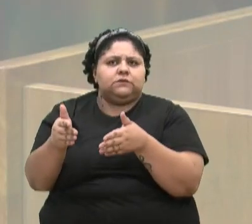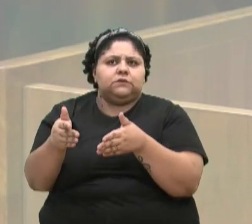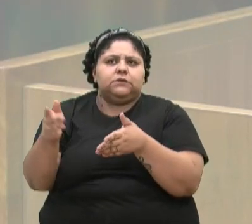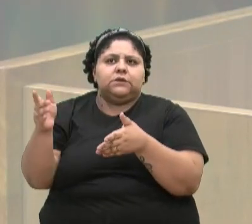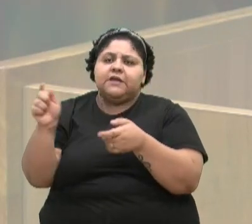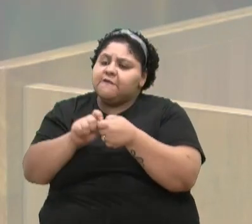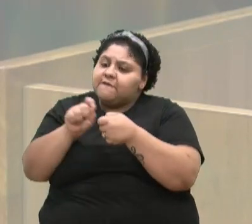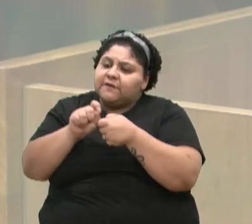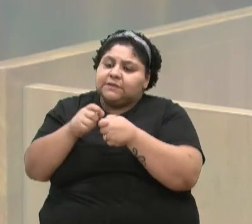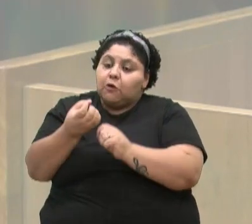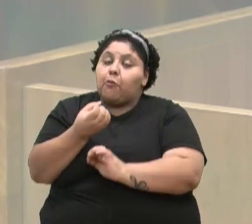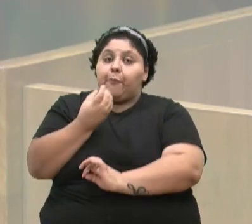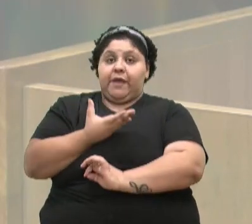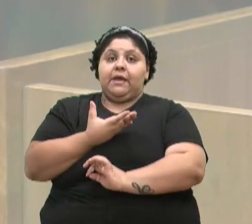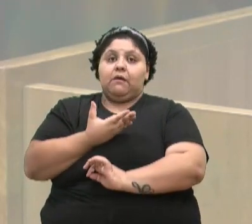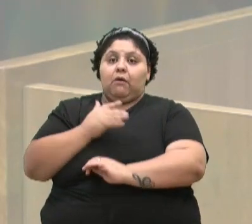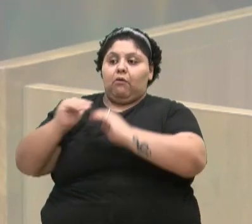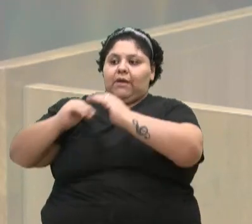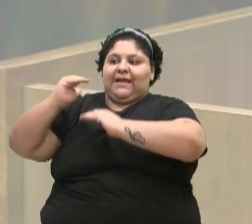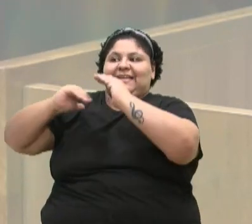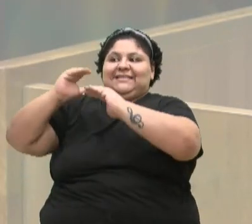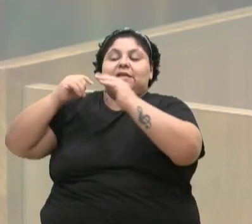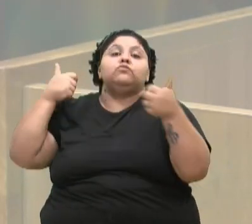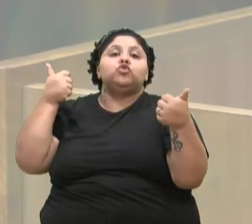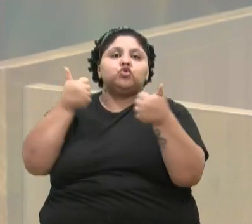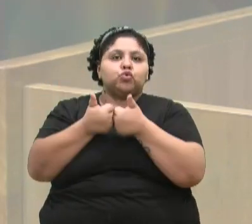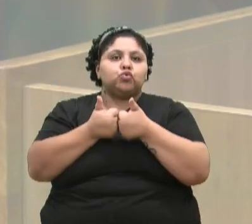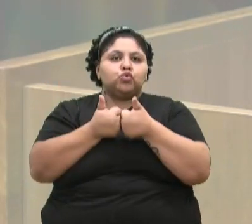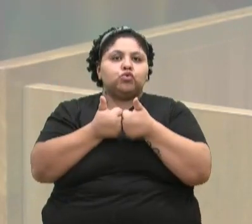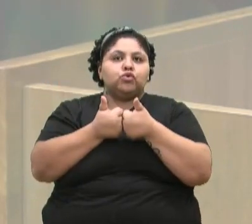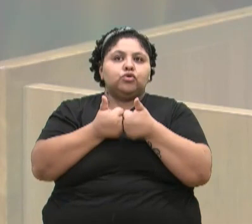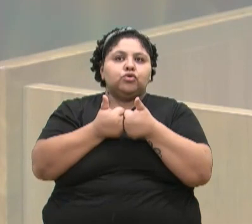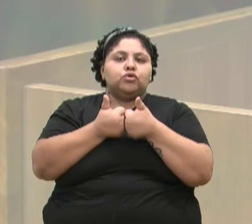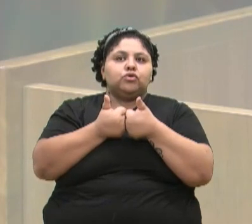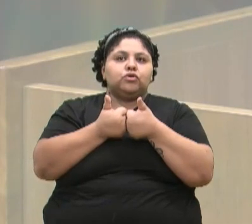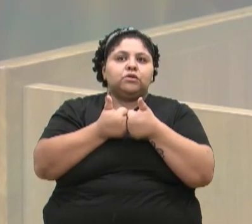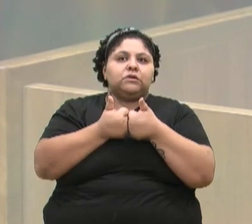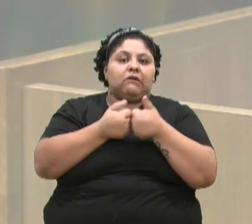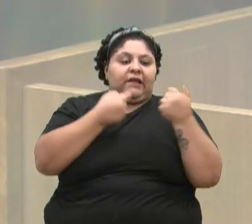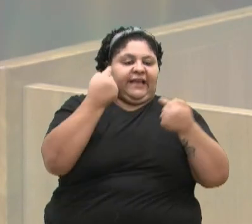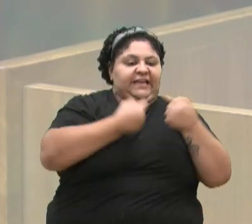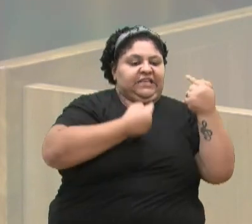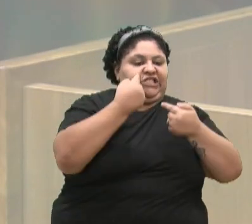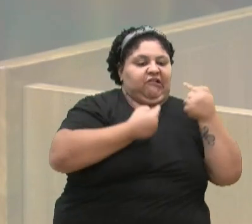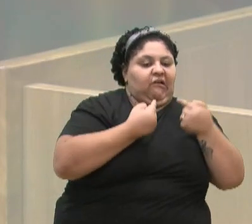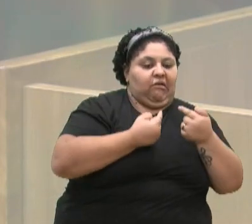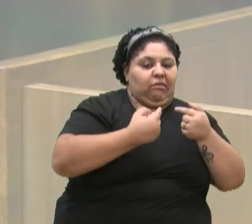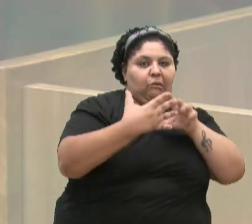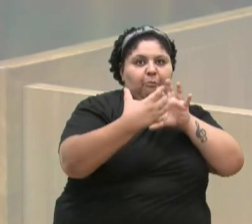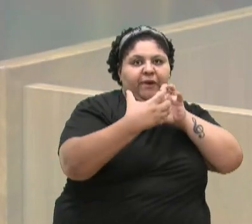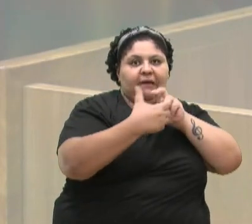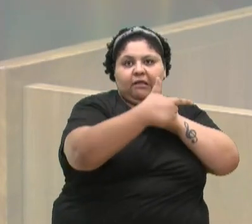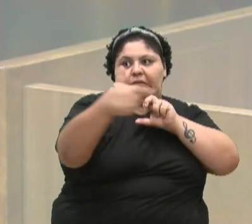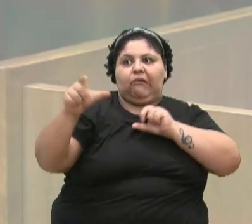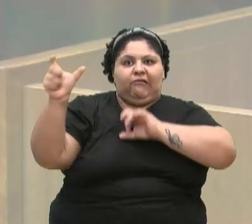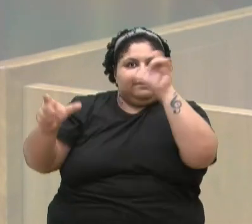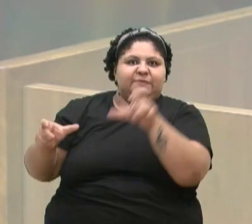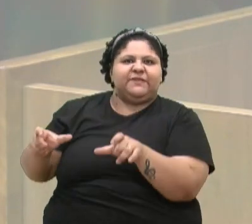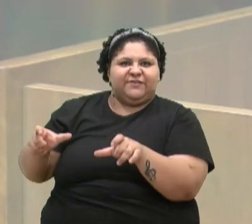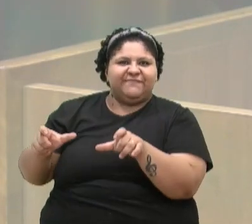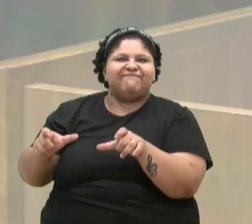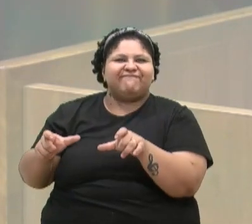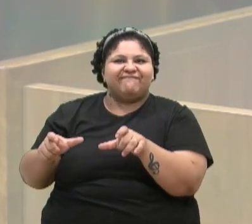fazer o bem, em crescermos juntos, do que ficar um criticando, brigando com o outro. Não é mesmo?